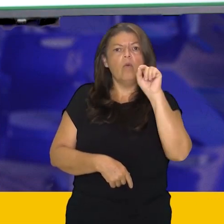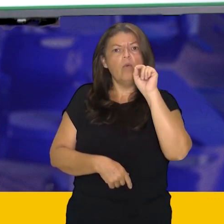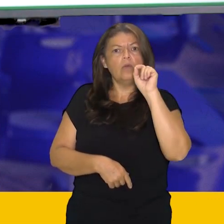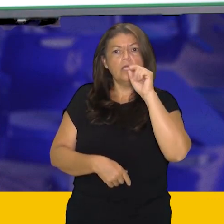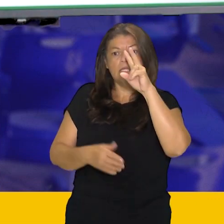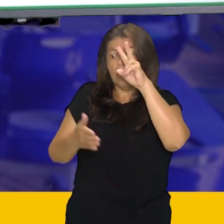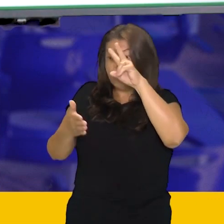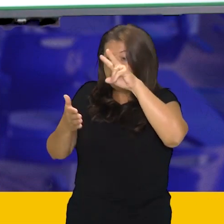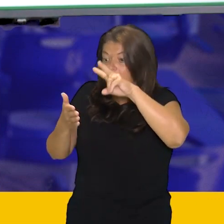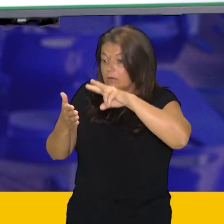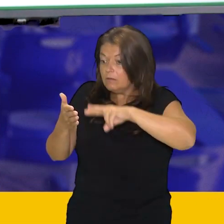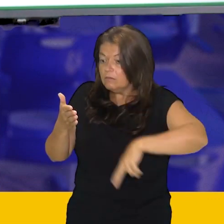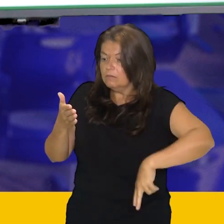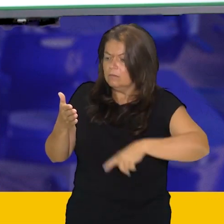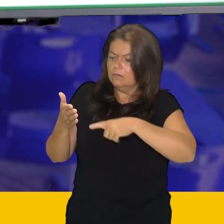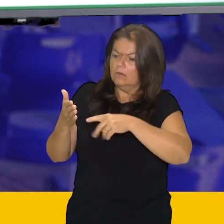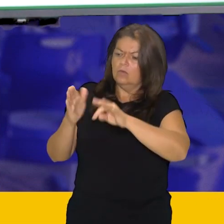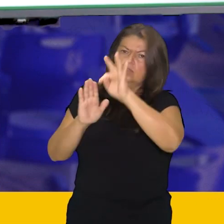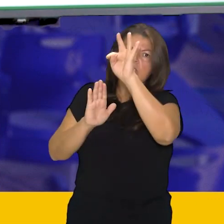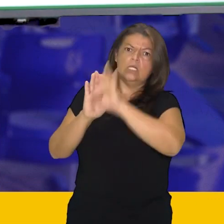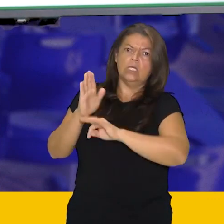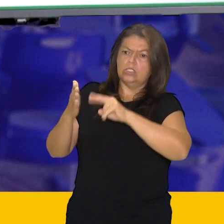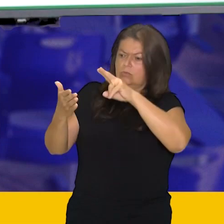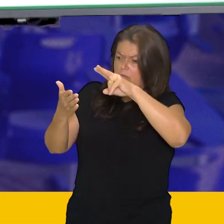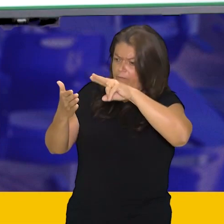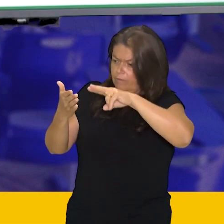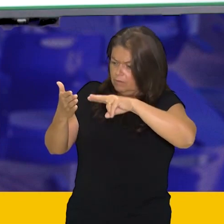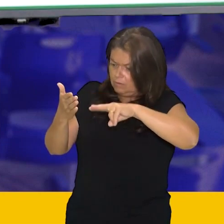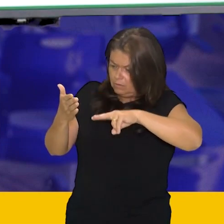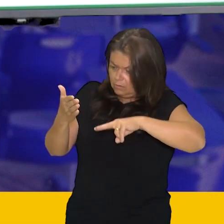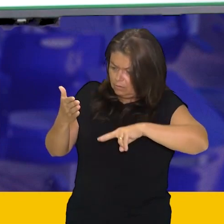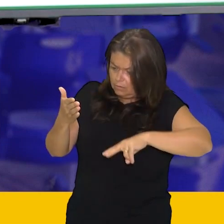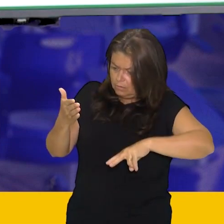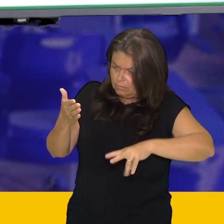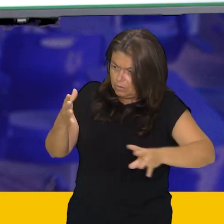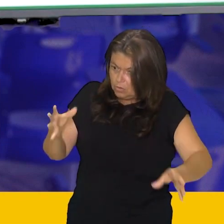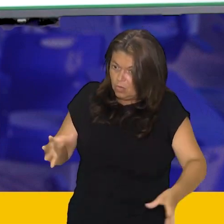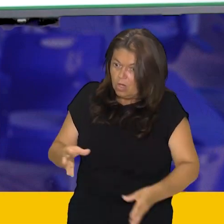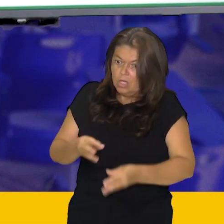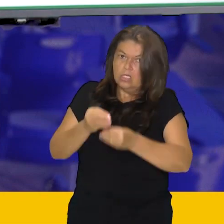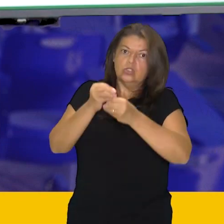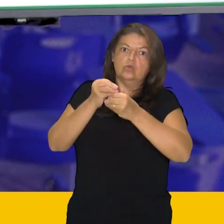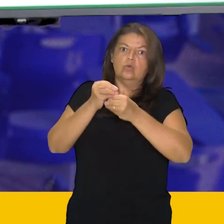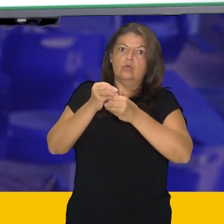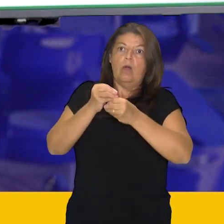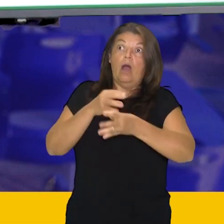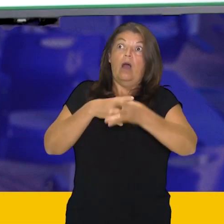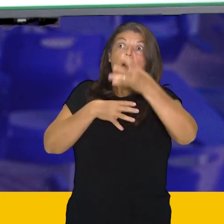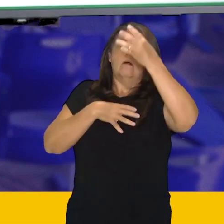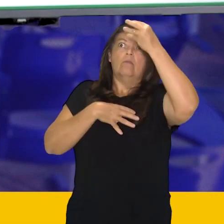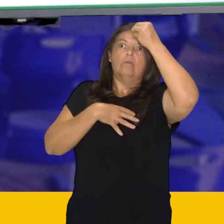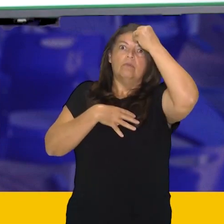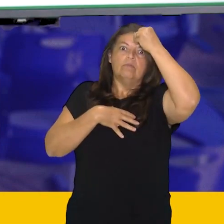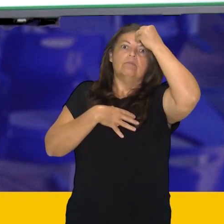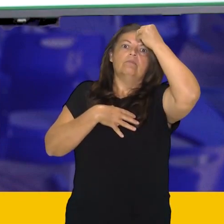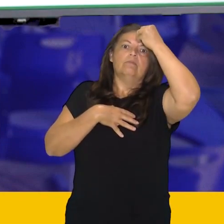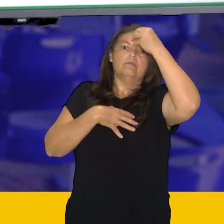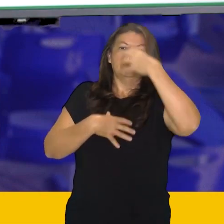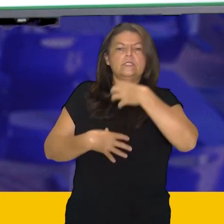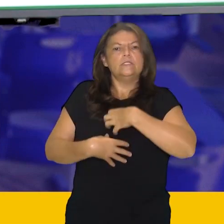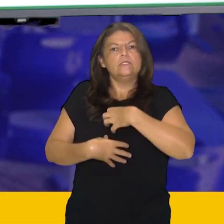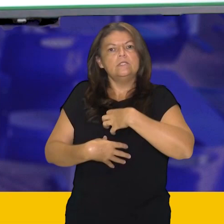analisando e vocês se posicionem. Tragam as contribuições de vocês, dizendo o que vocês sentiram, se vocês acharam interessante